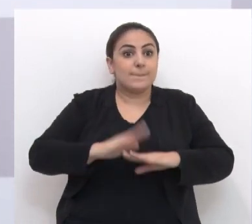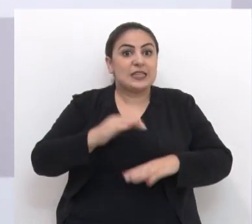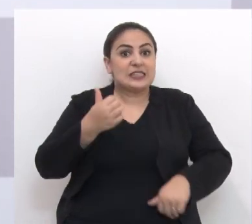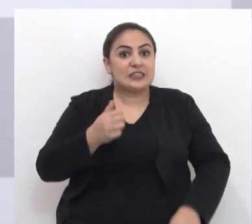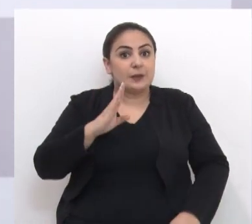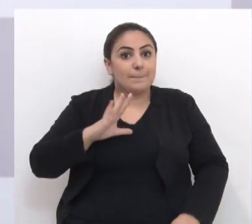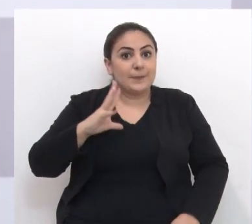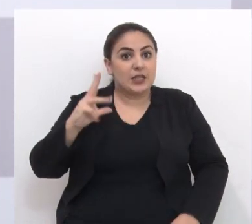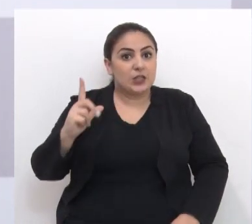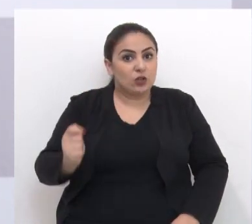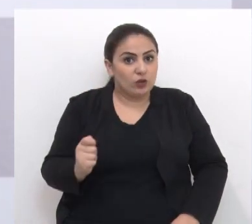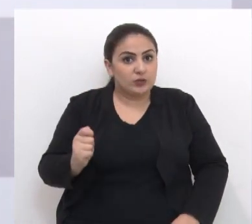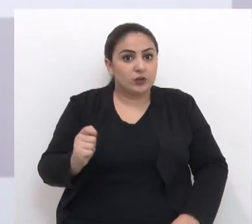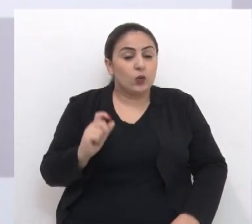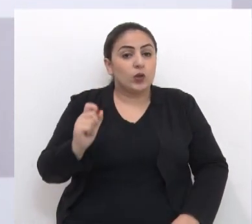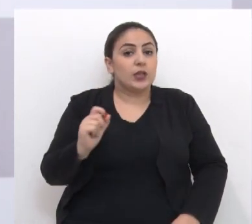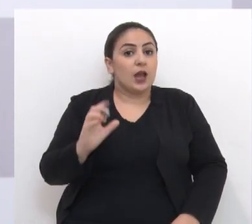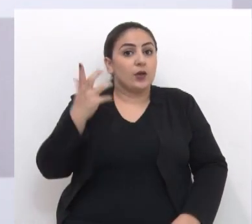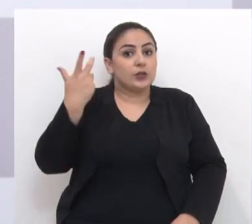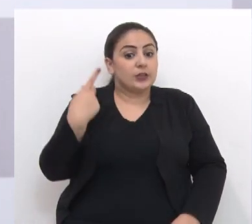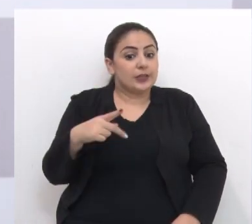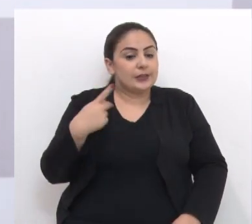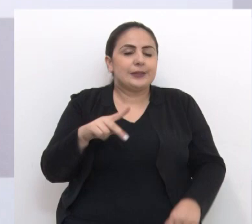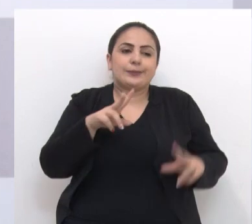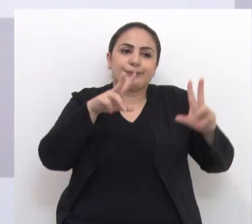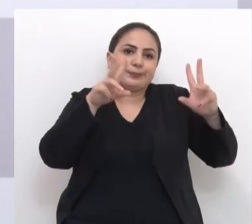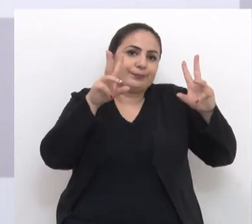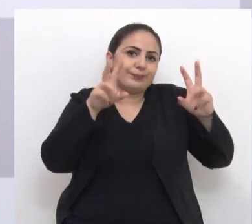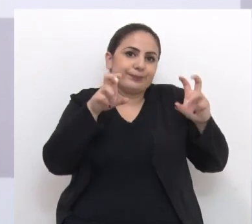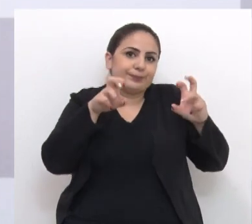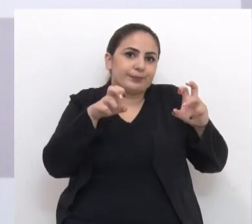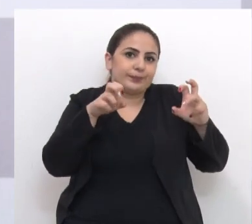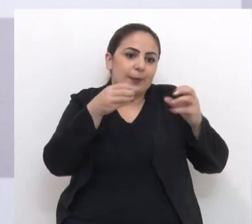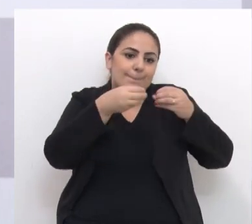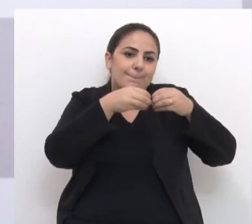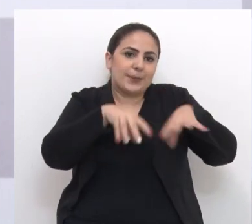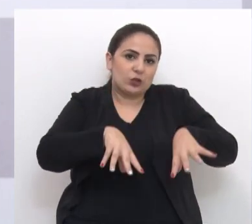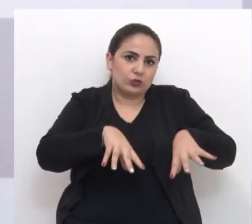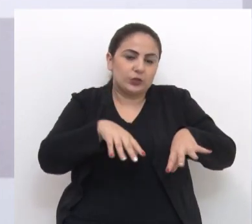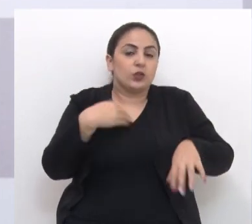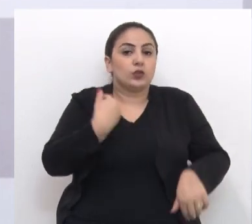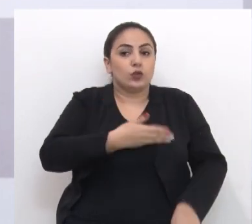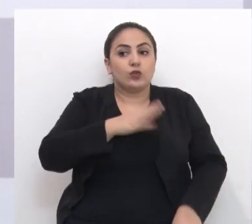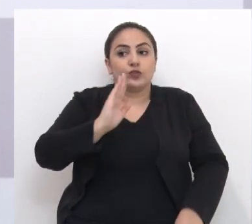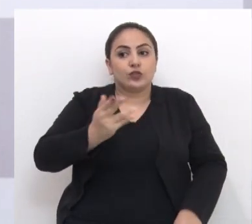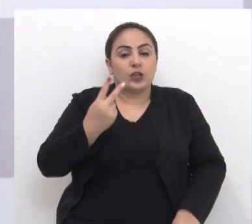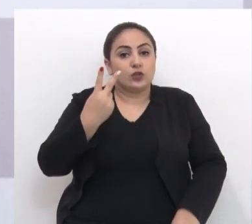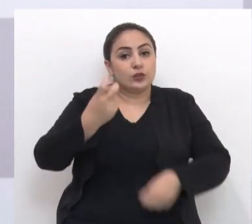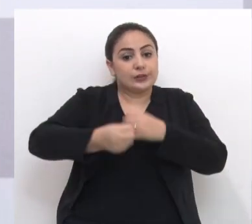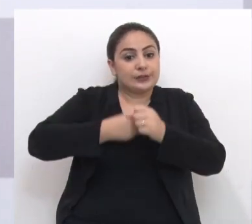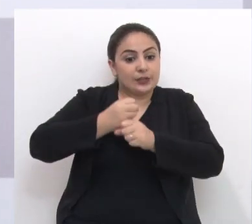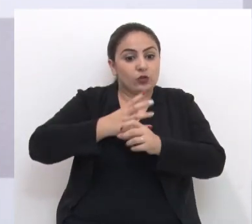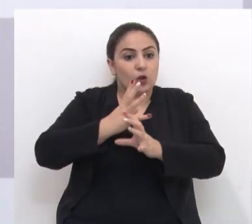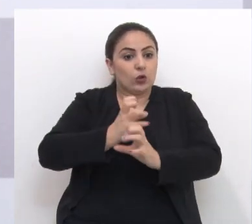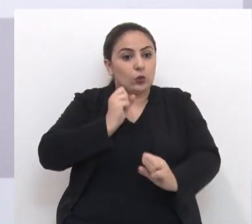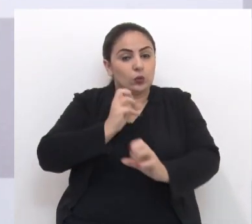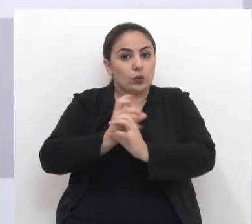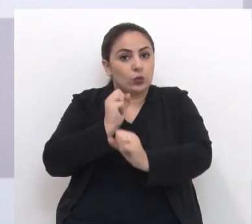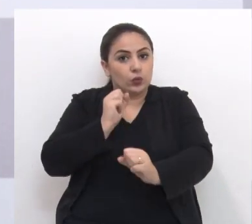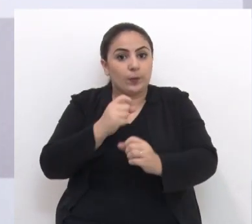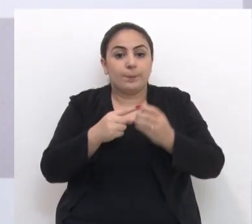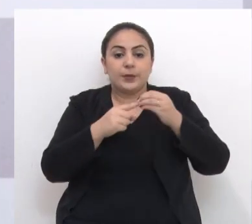mais de 6 bilhões, o que acarretou esse suposto prejuízo. Nós já estamos há 2 anos já com lucros